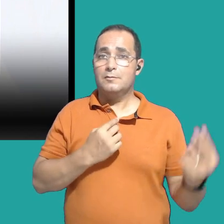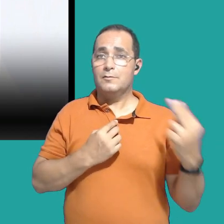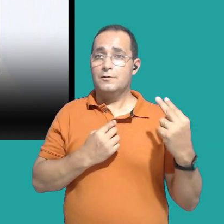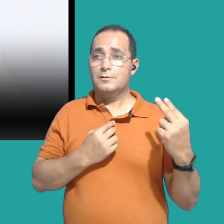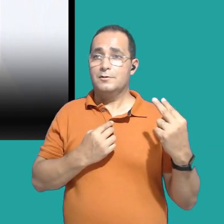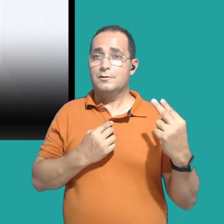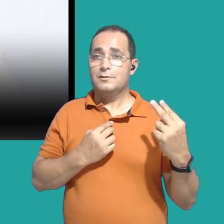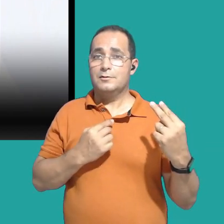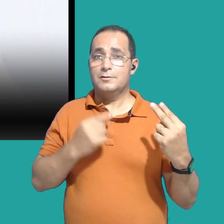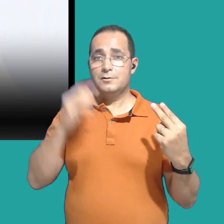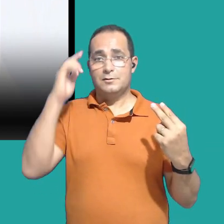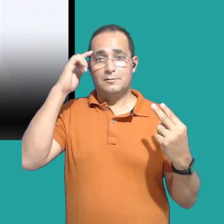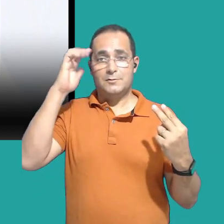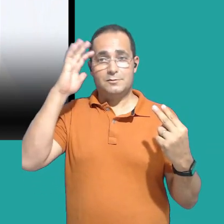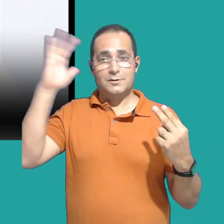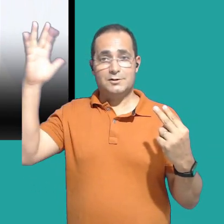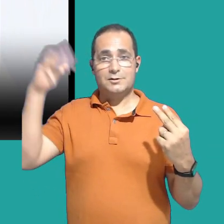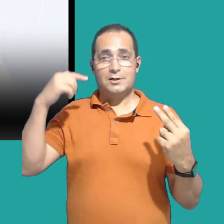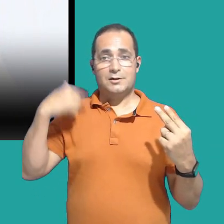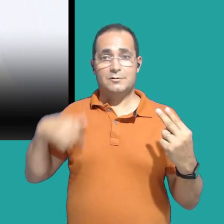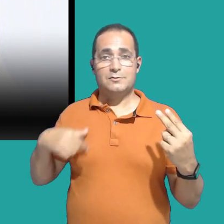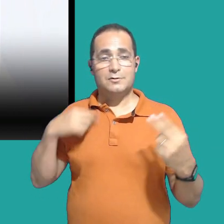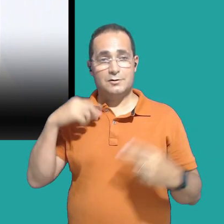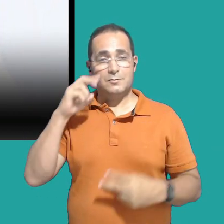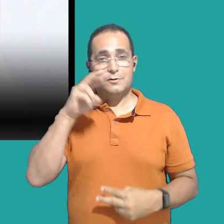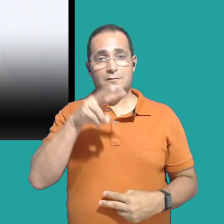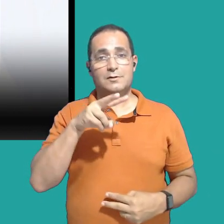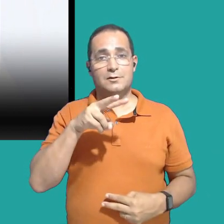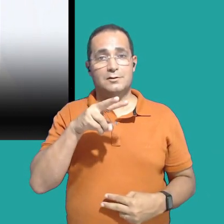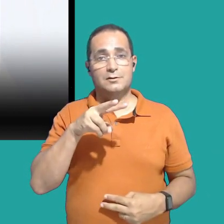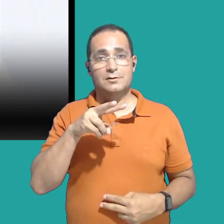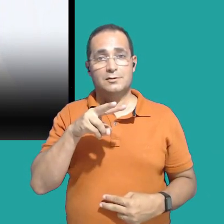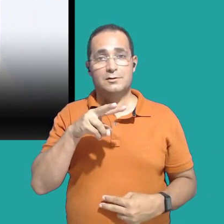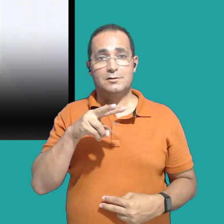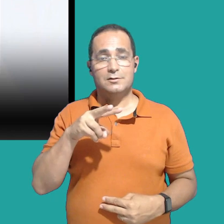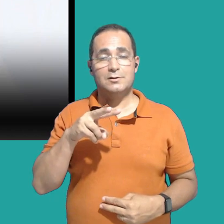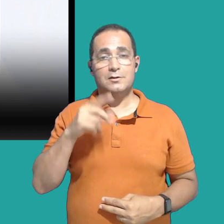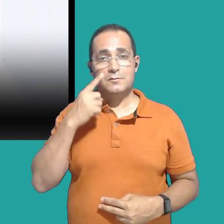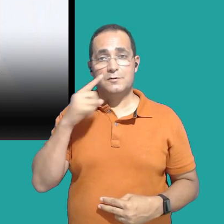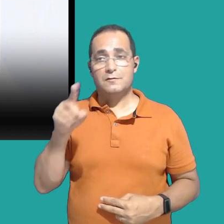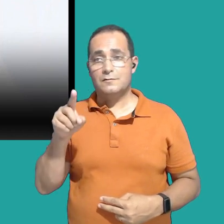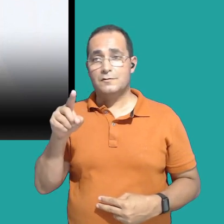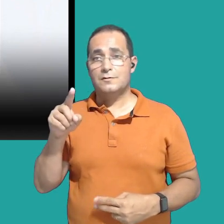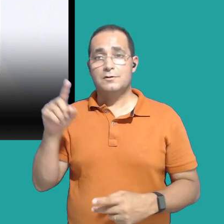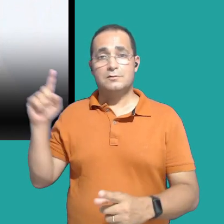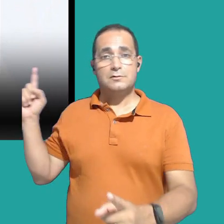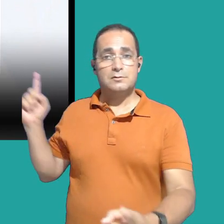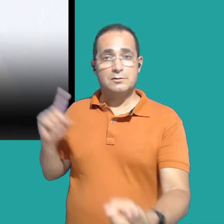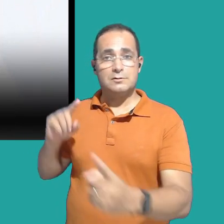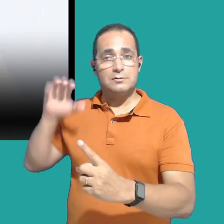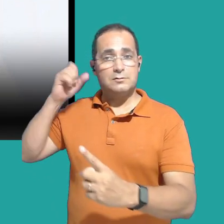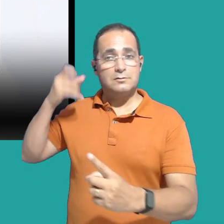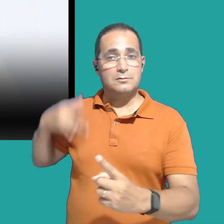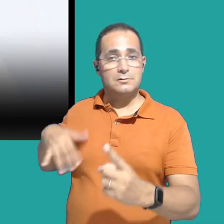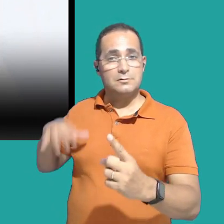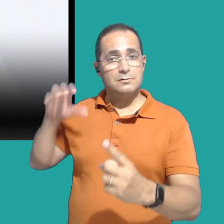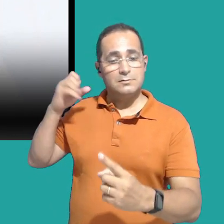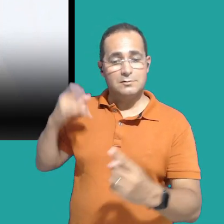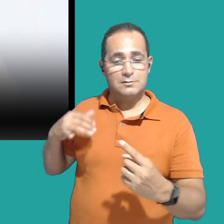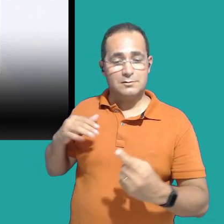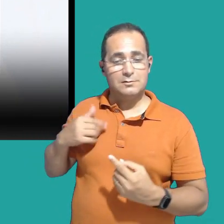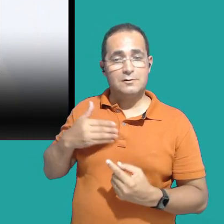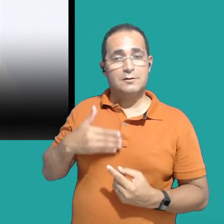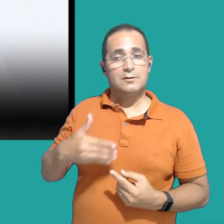e para o Jean, porque ele pôde me ver de noiva, e eu pude vê-lo também, pude ver a entrada dos padrinhos, que era